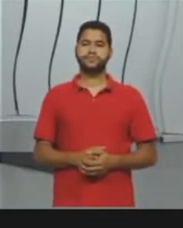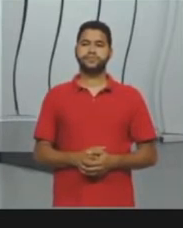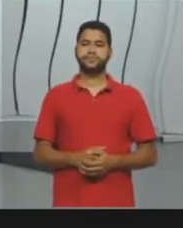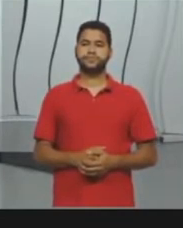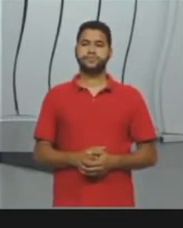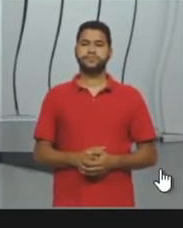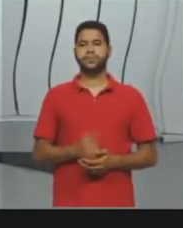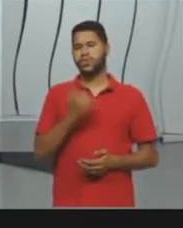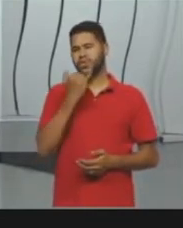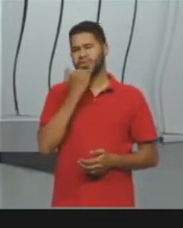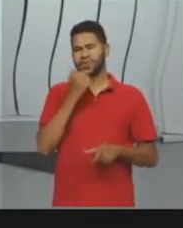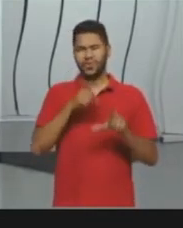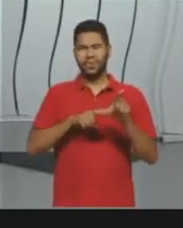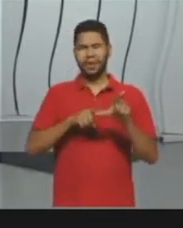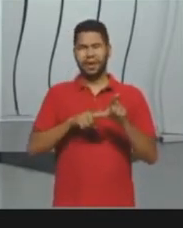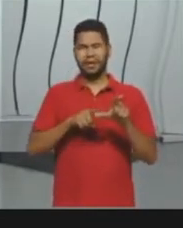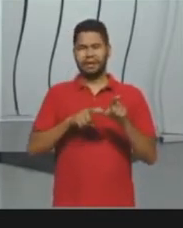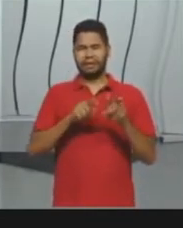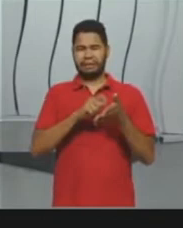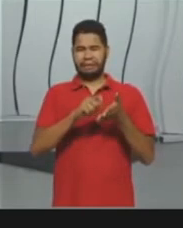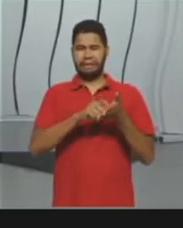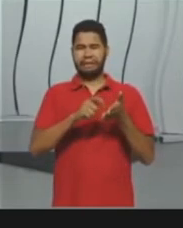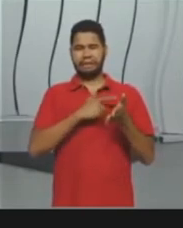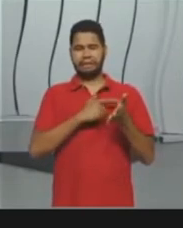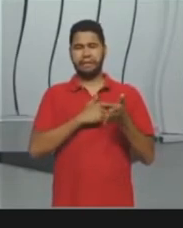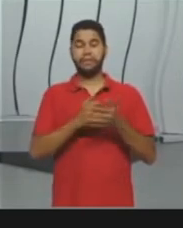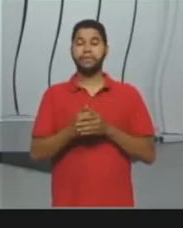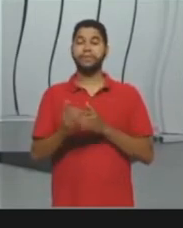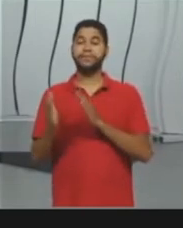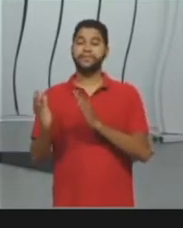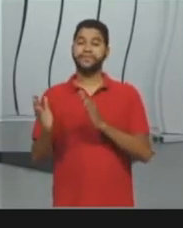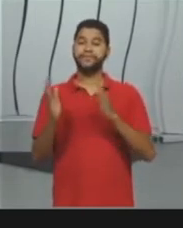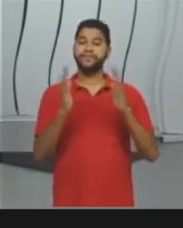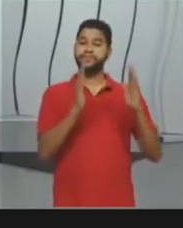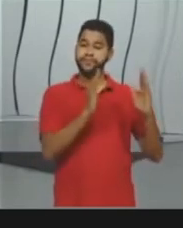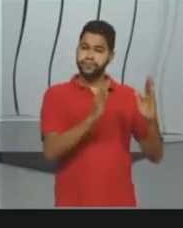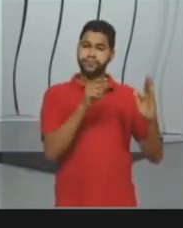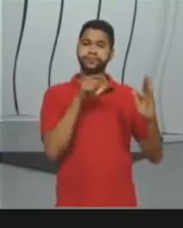Perdão pela letra aqui. E essa segunda célula aqui é uma célula